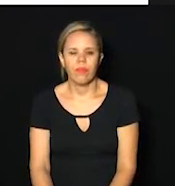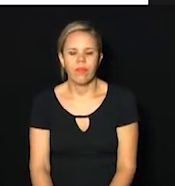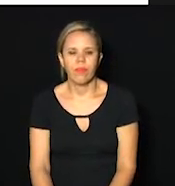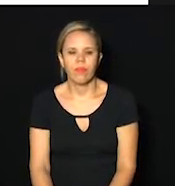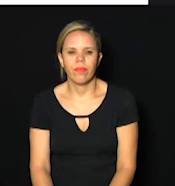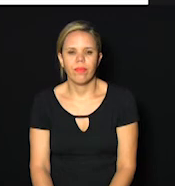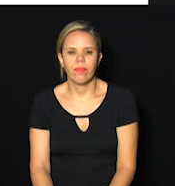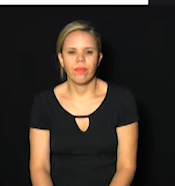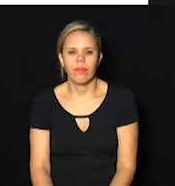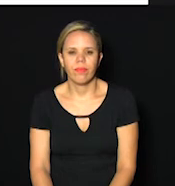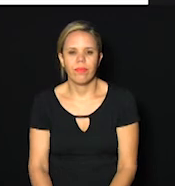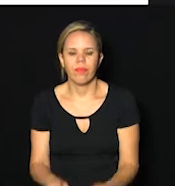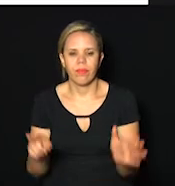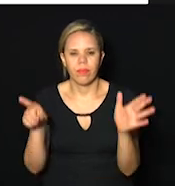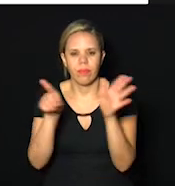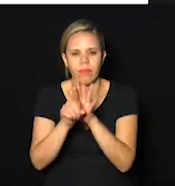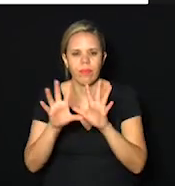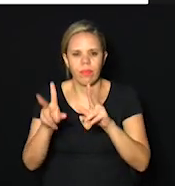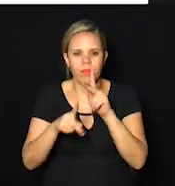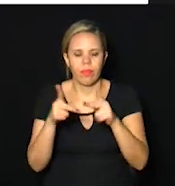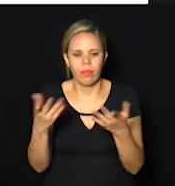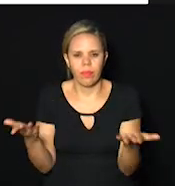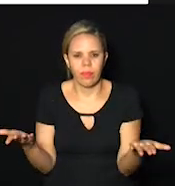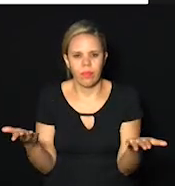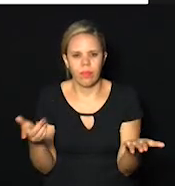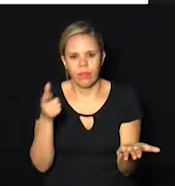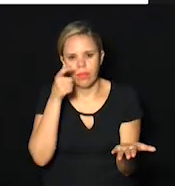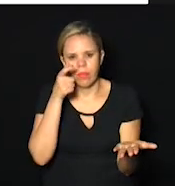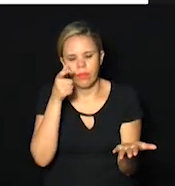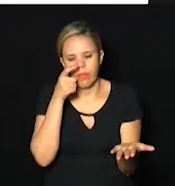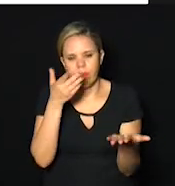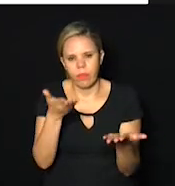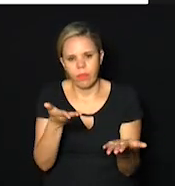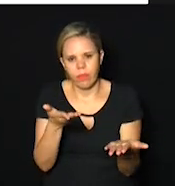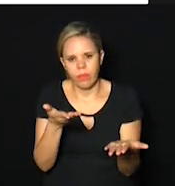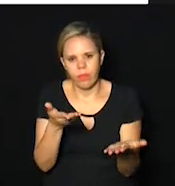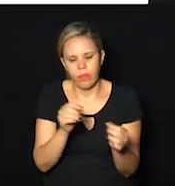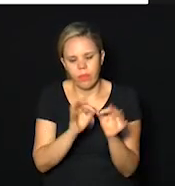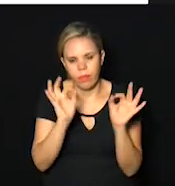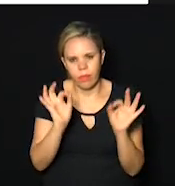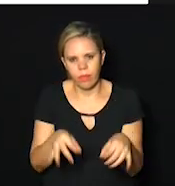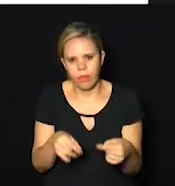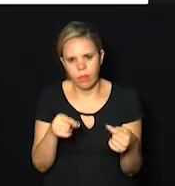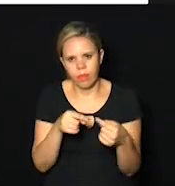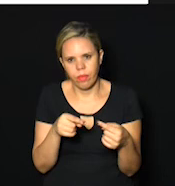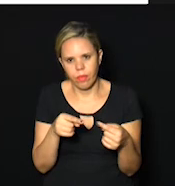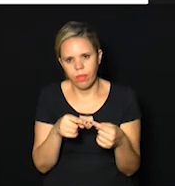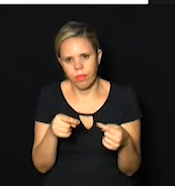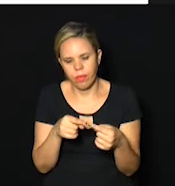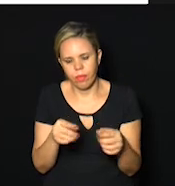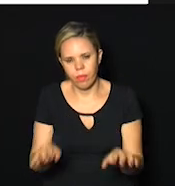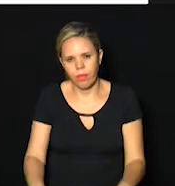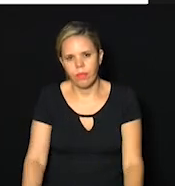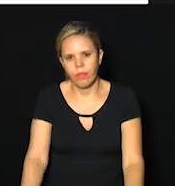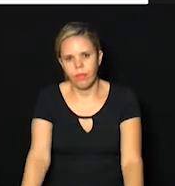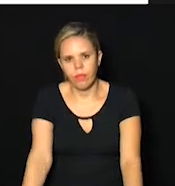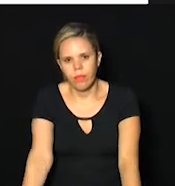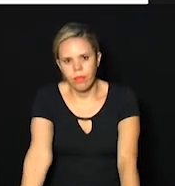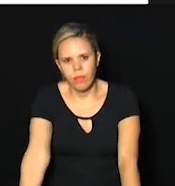É a tela da pergunta para todo mundo ver se está fazendo a coisa certa.